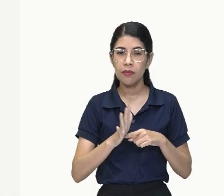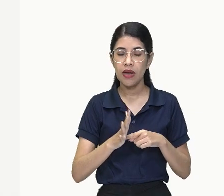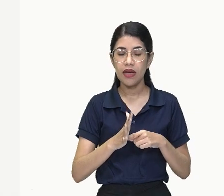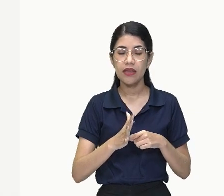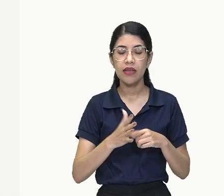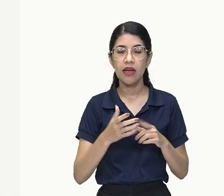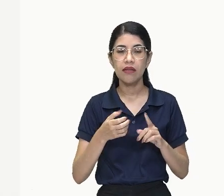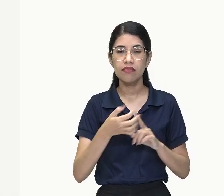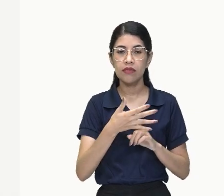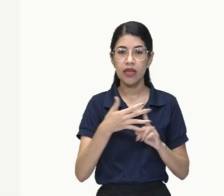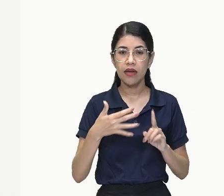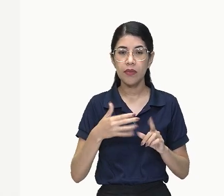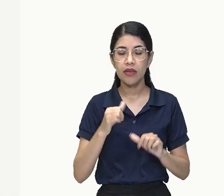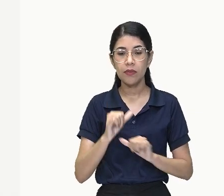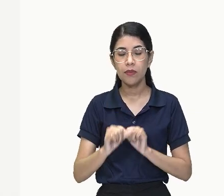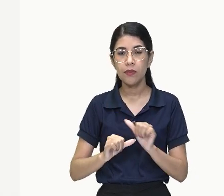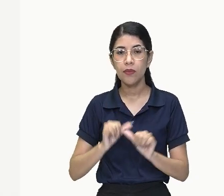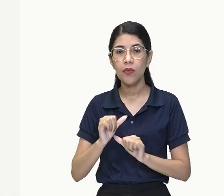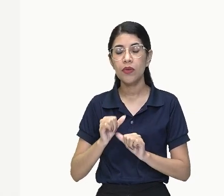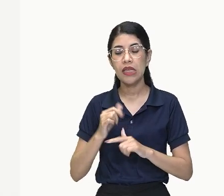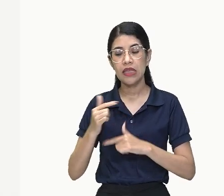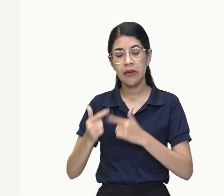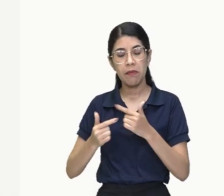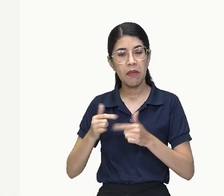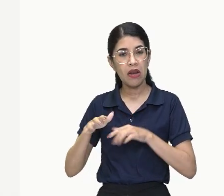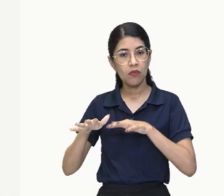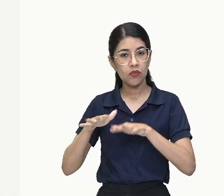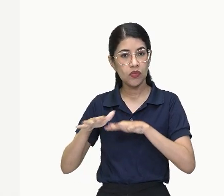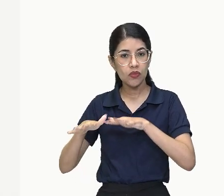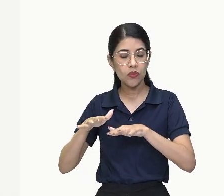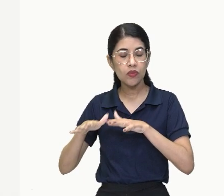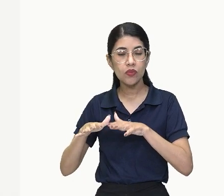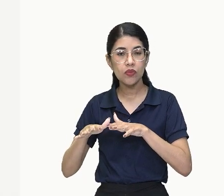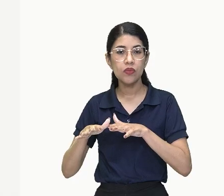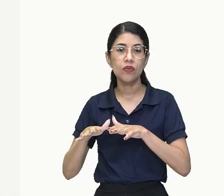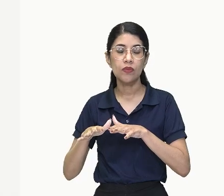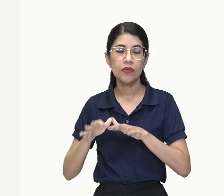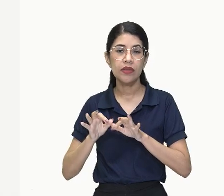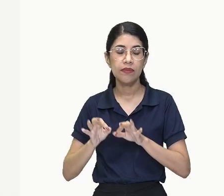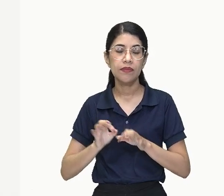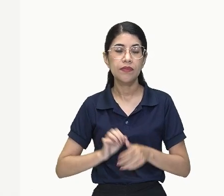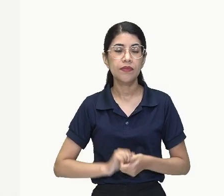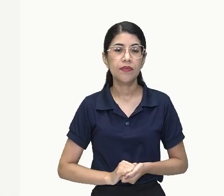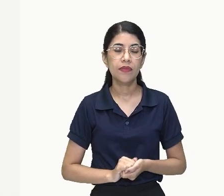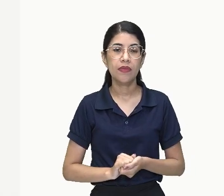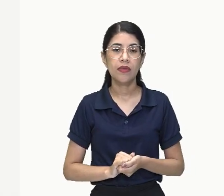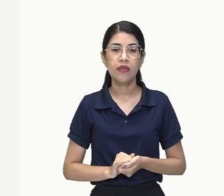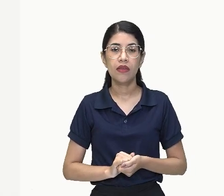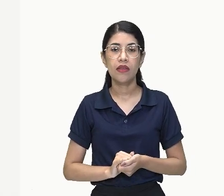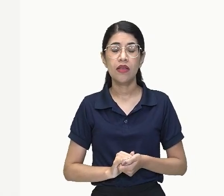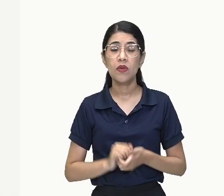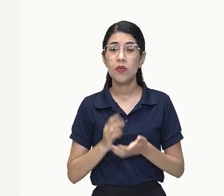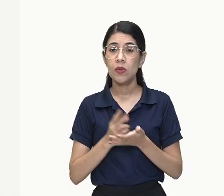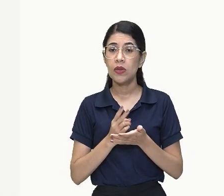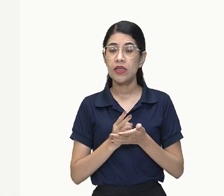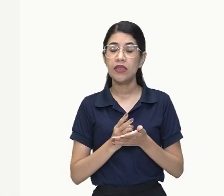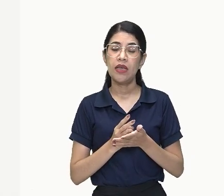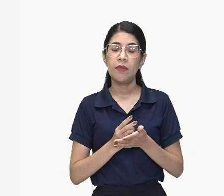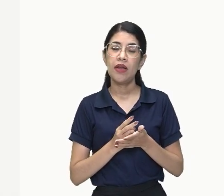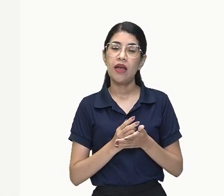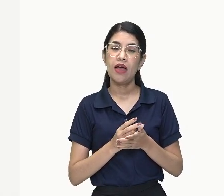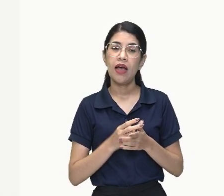energia do calor em trabalho mecânico, ou seja, em movimento. Então, toda máquina